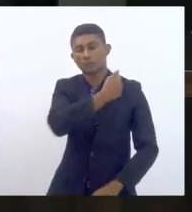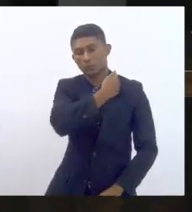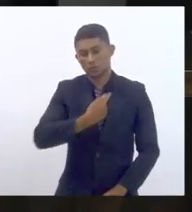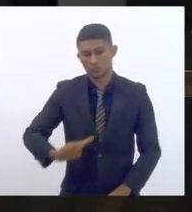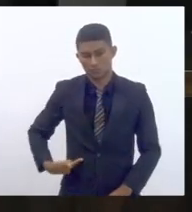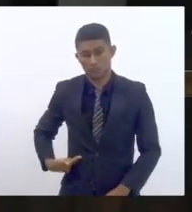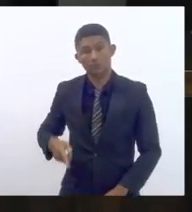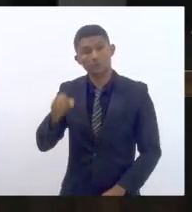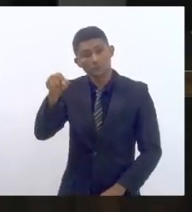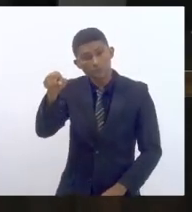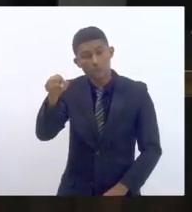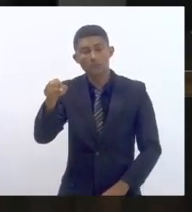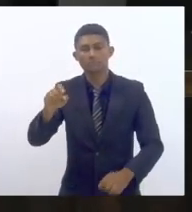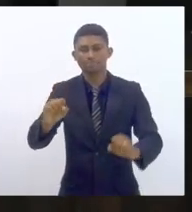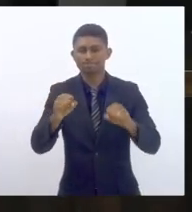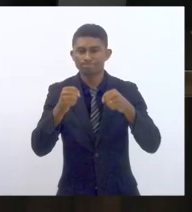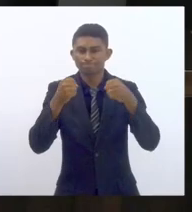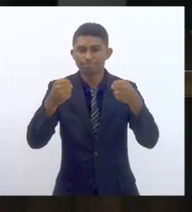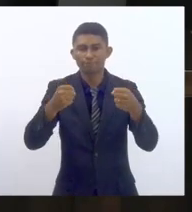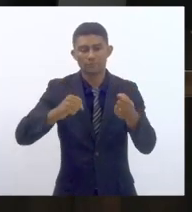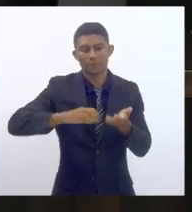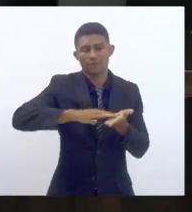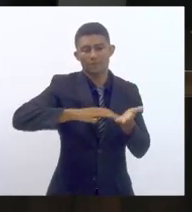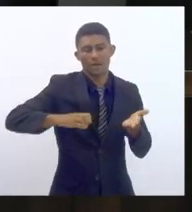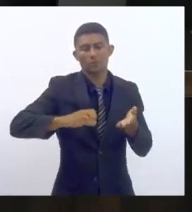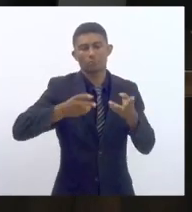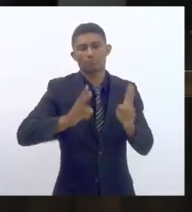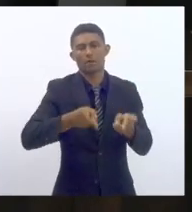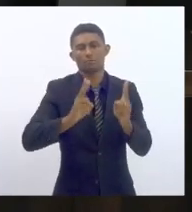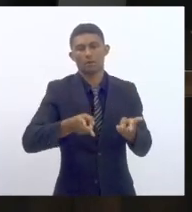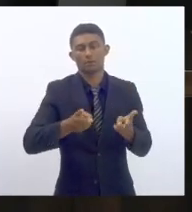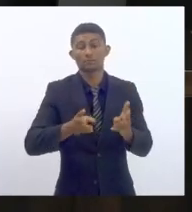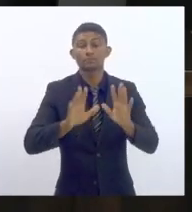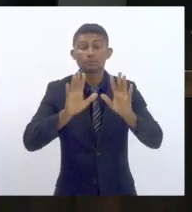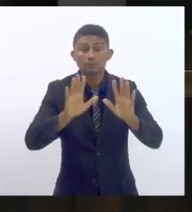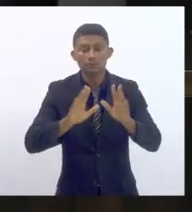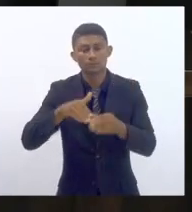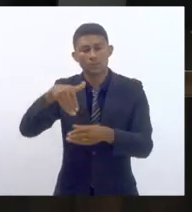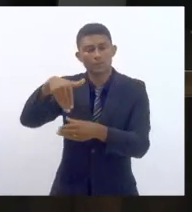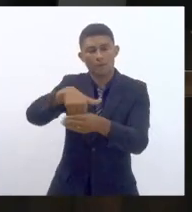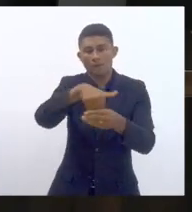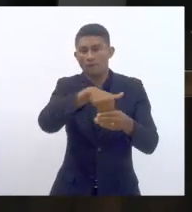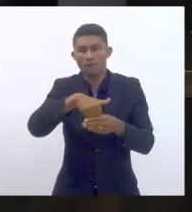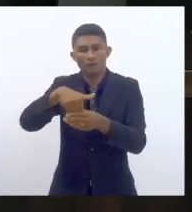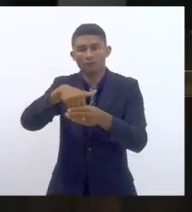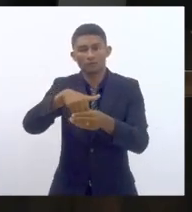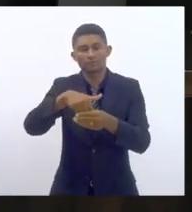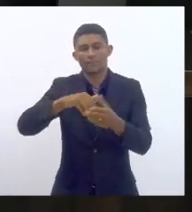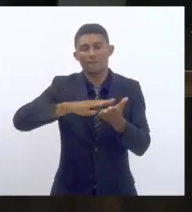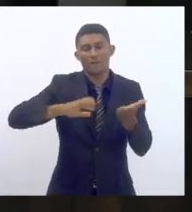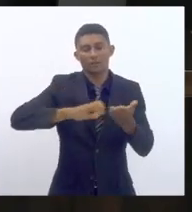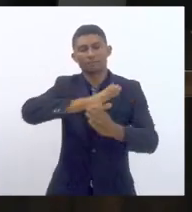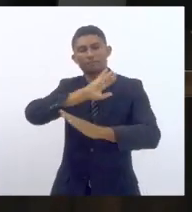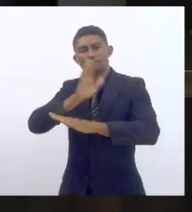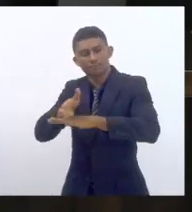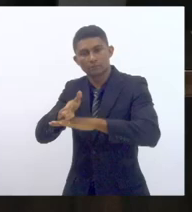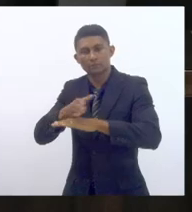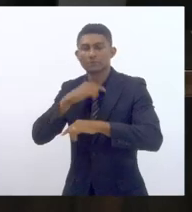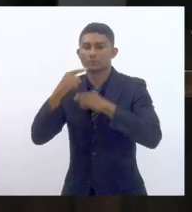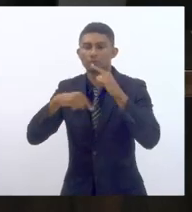manter o veto. Então, manter o veto, como não tem voto suficiente para derrubar o veto, então a gente